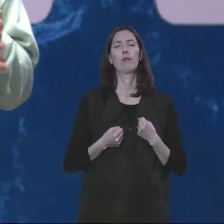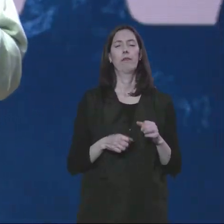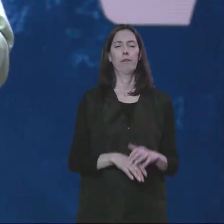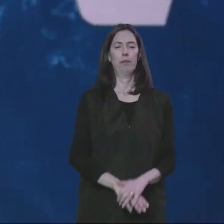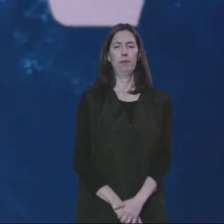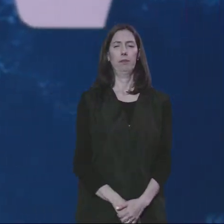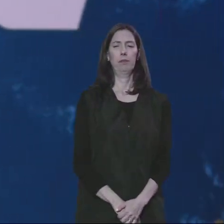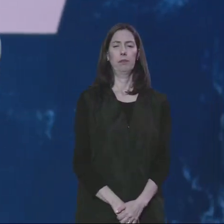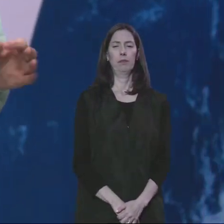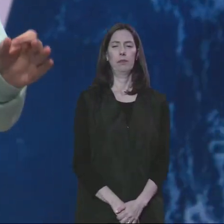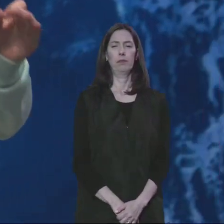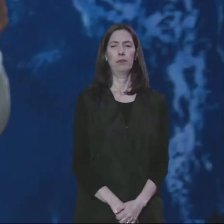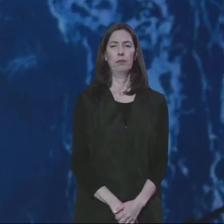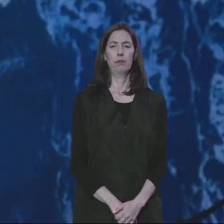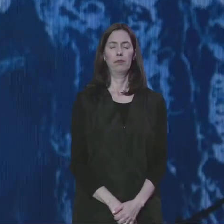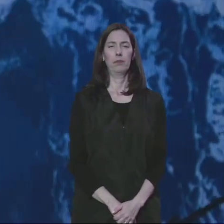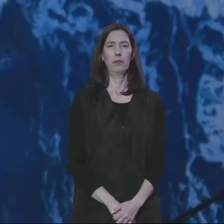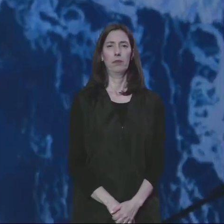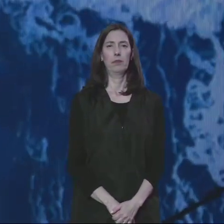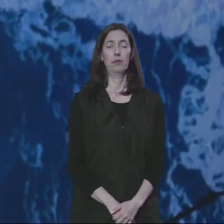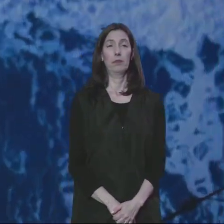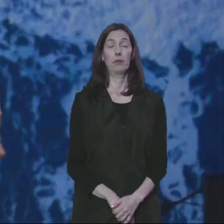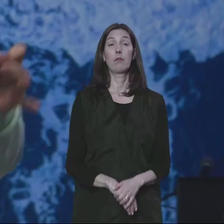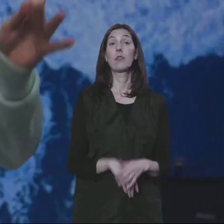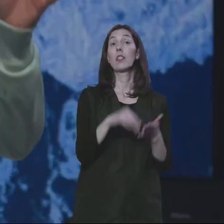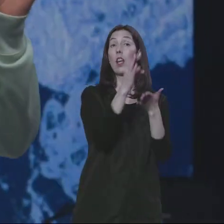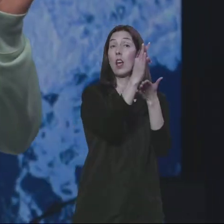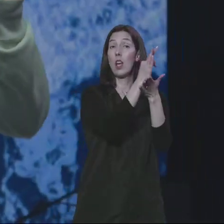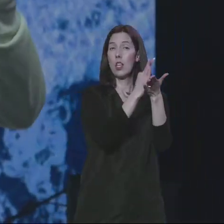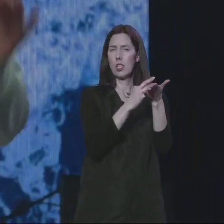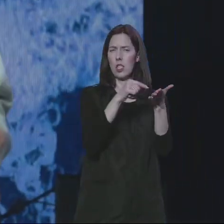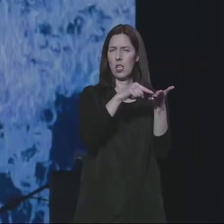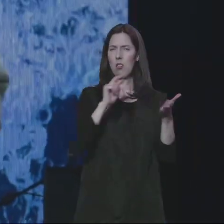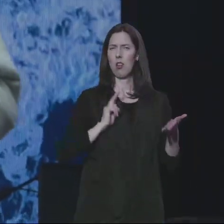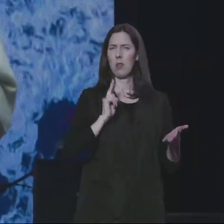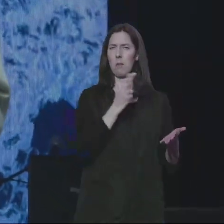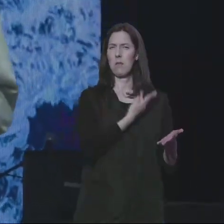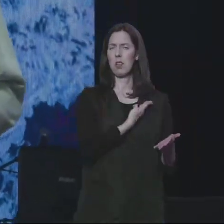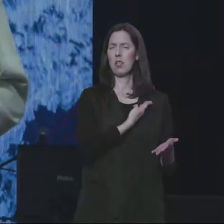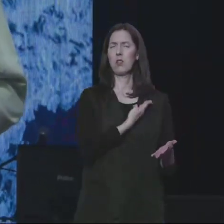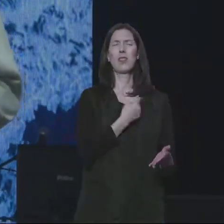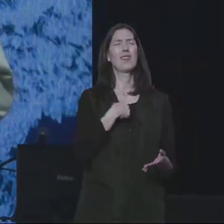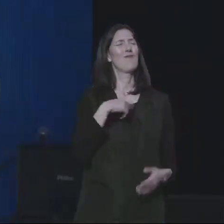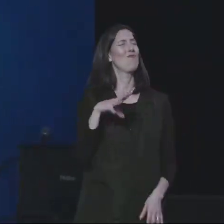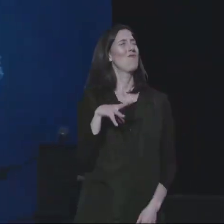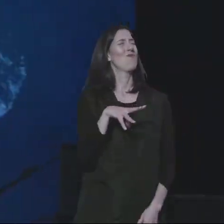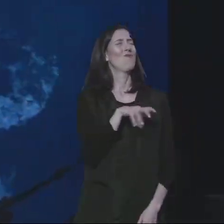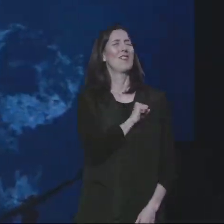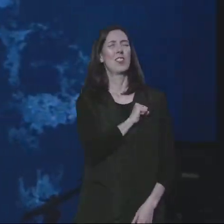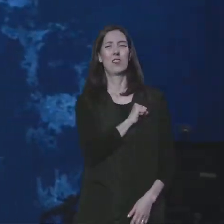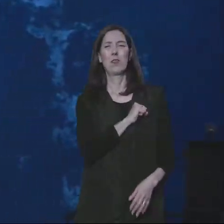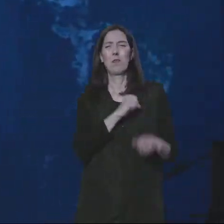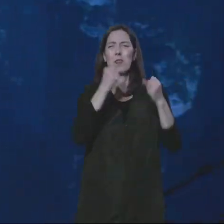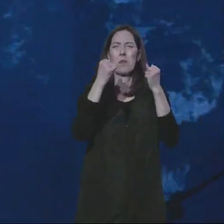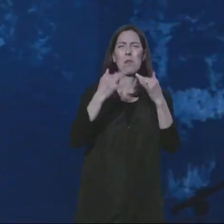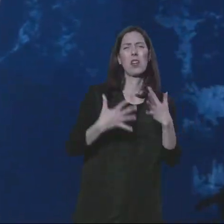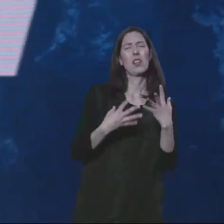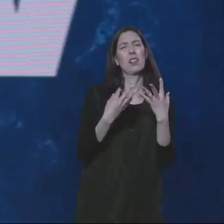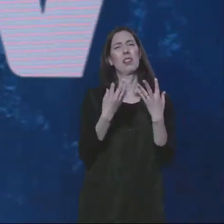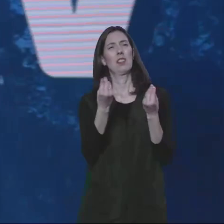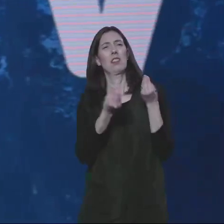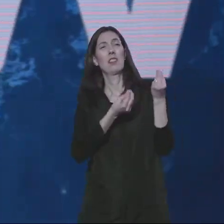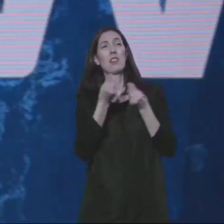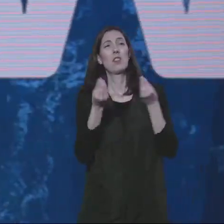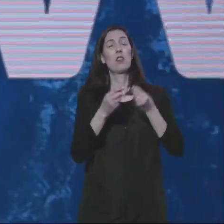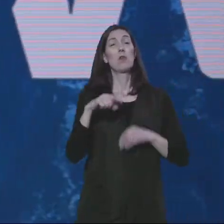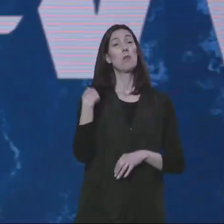aí. Esse texto é um dos textos da Bíblia que eu mais gosto, que fala sobre